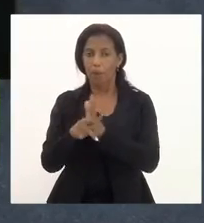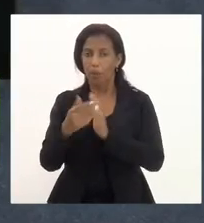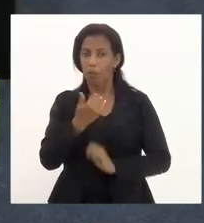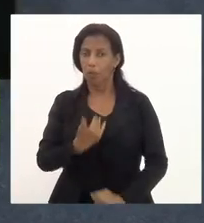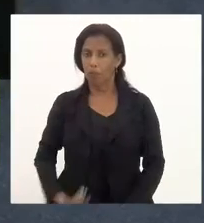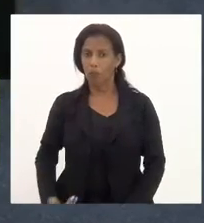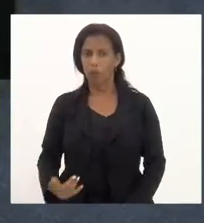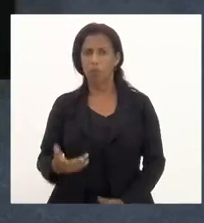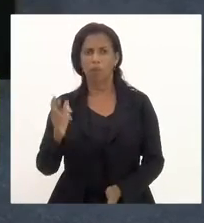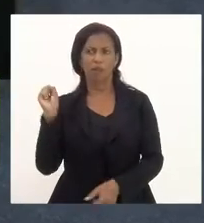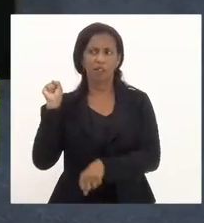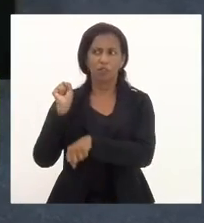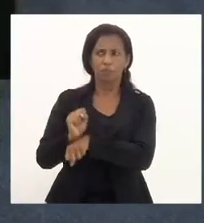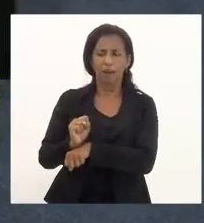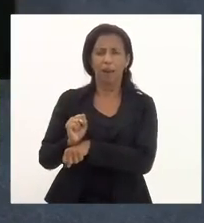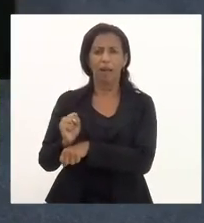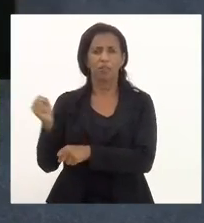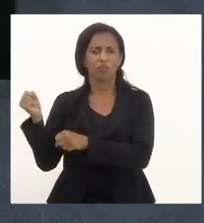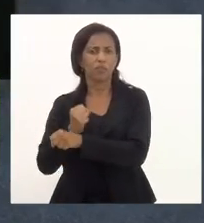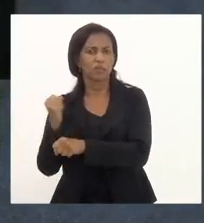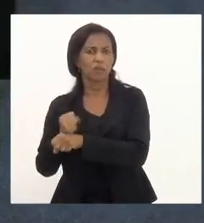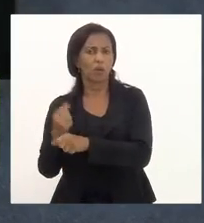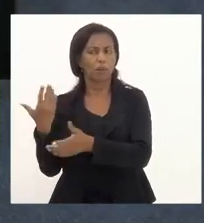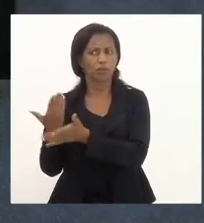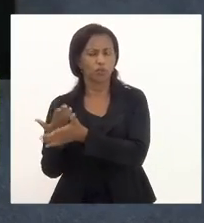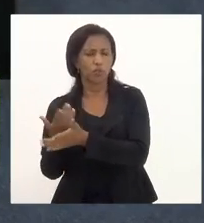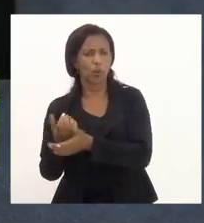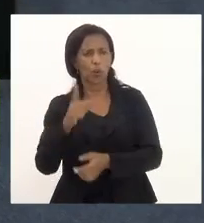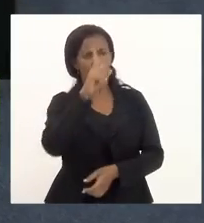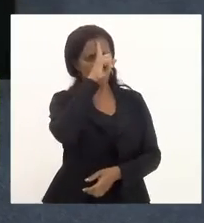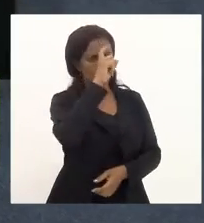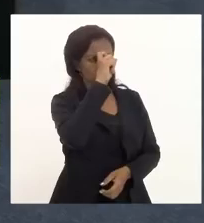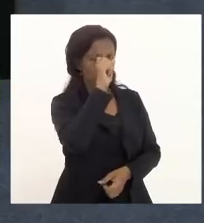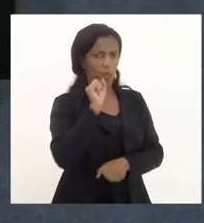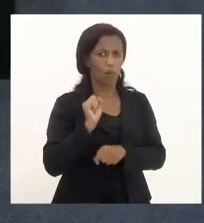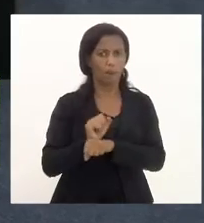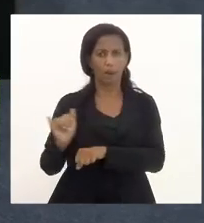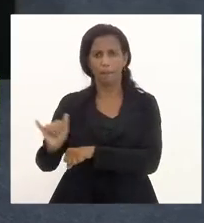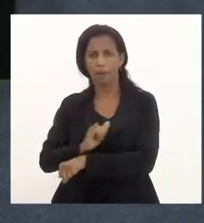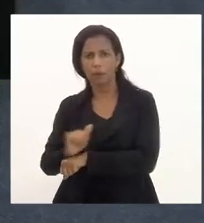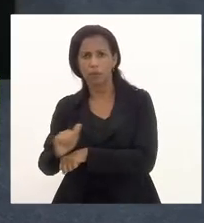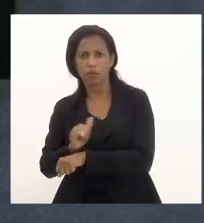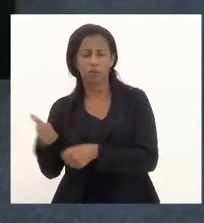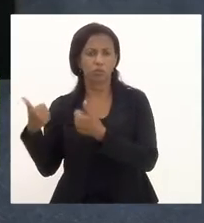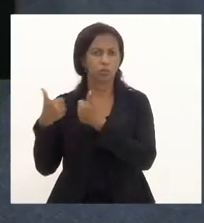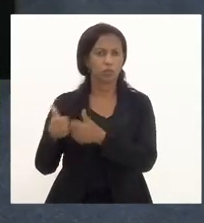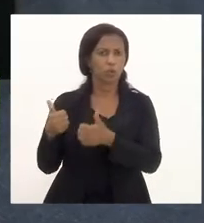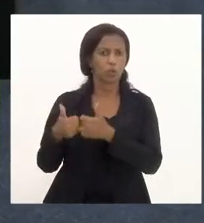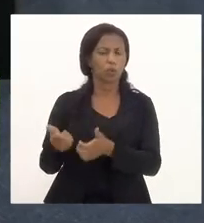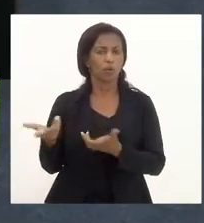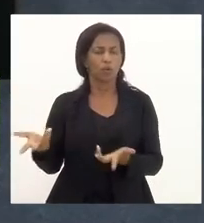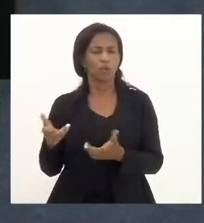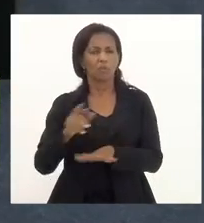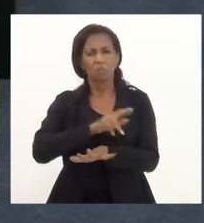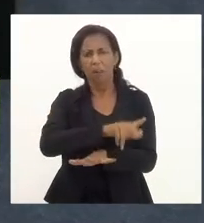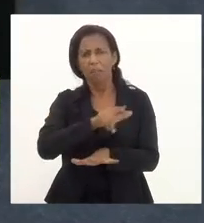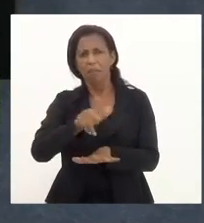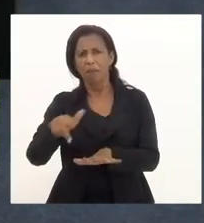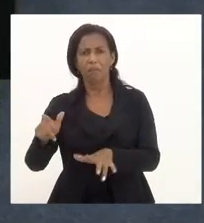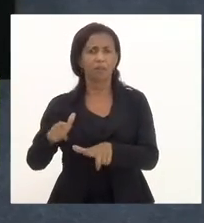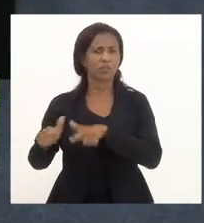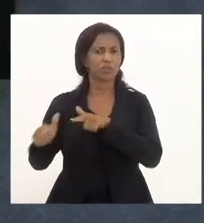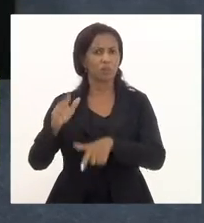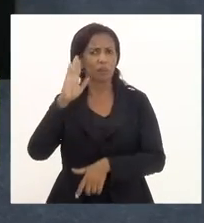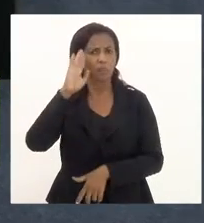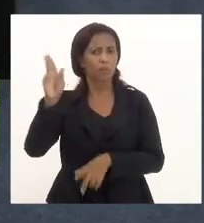deixar de construir escolas hospitais deixar de fazer planejamento de Transportes e habitação e saneamento a série de